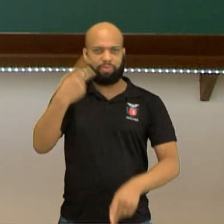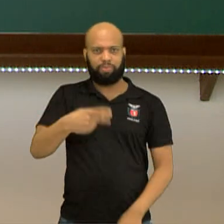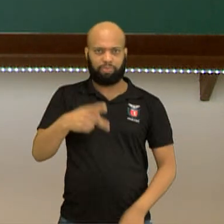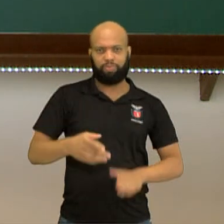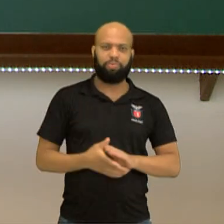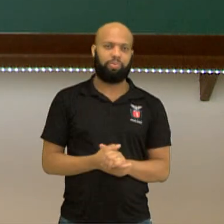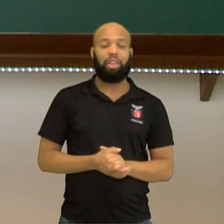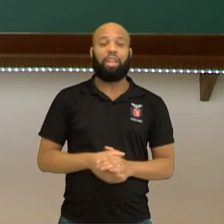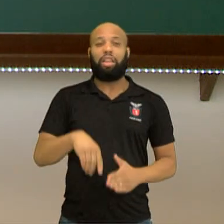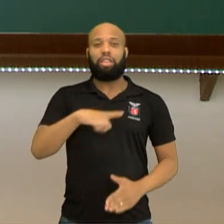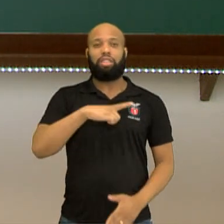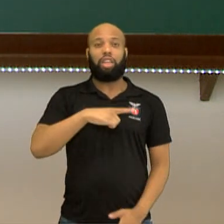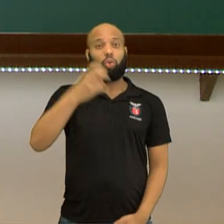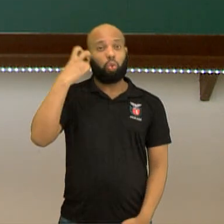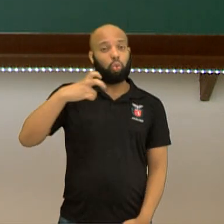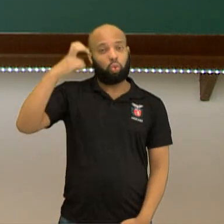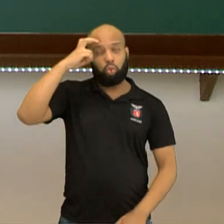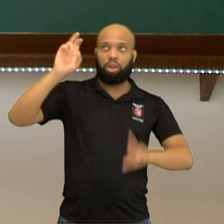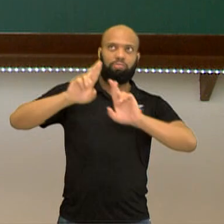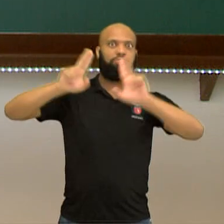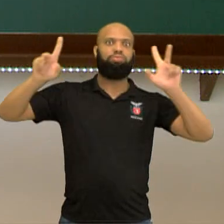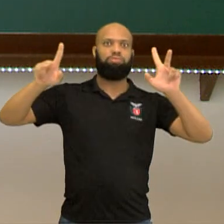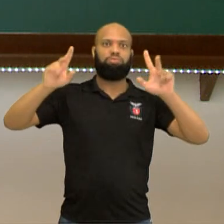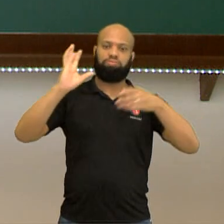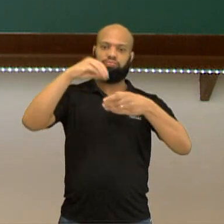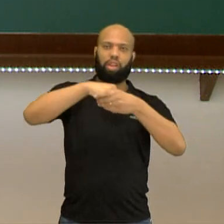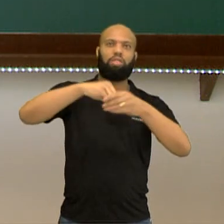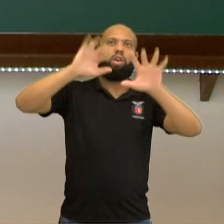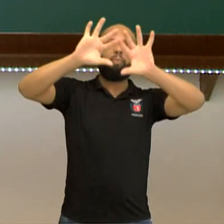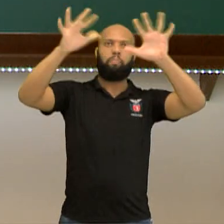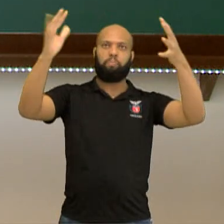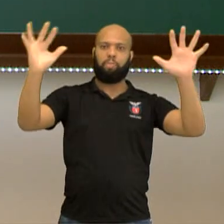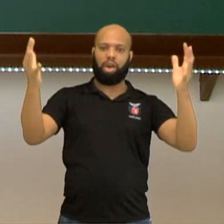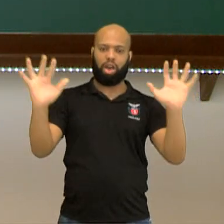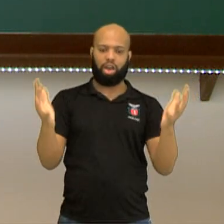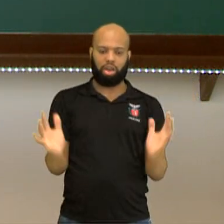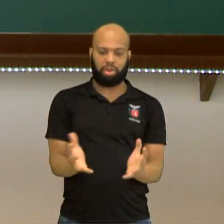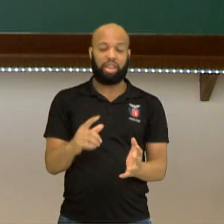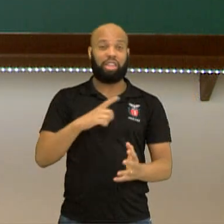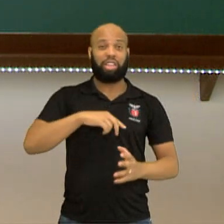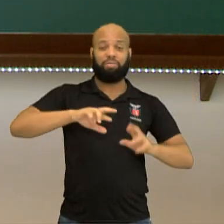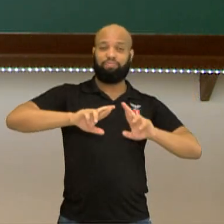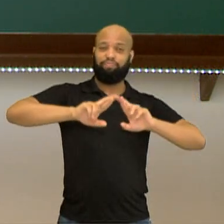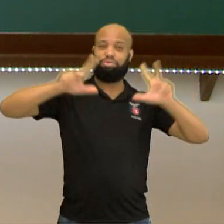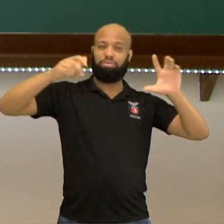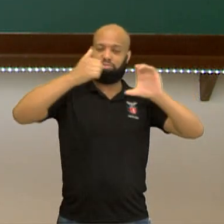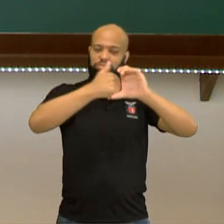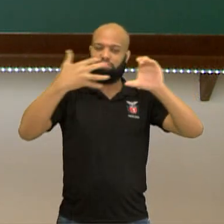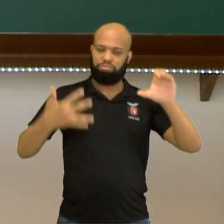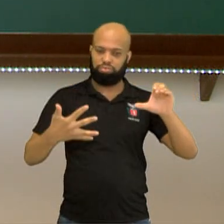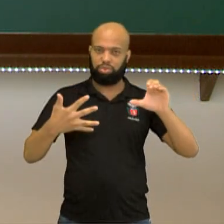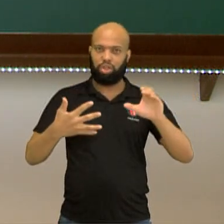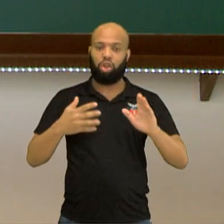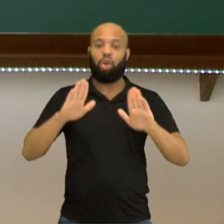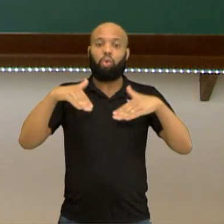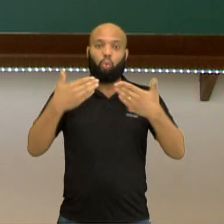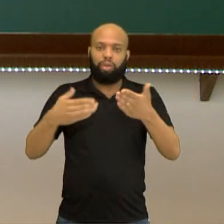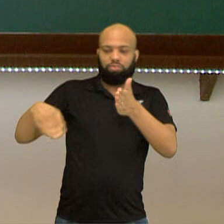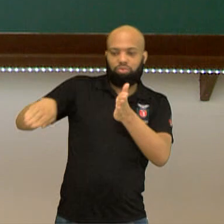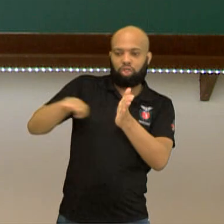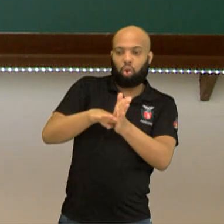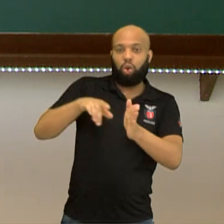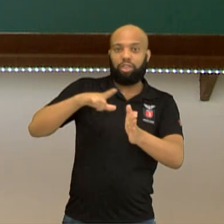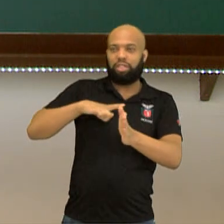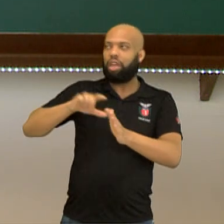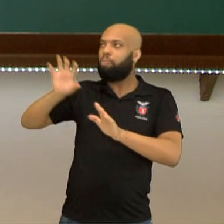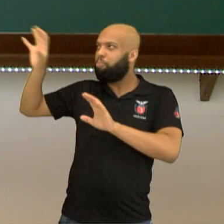brasileiro, diversidade cultural do Brasil, considerando algumas características da chegada de pessoas de diferentes